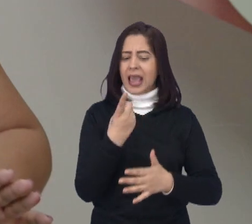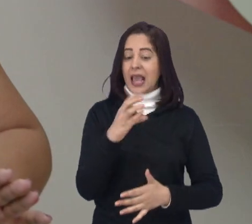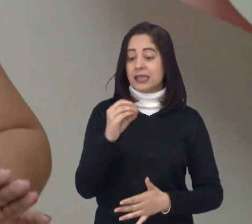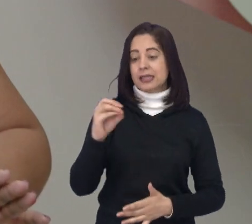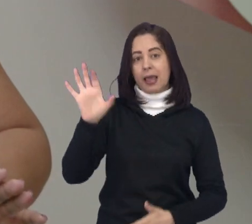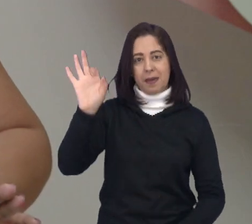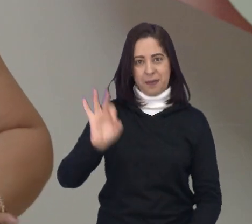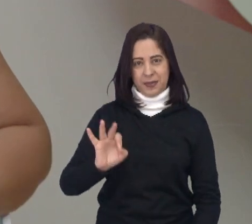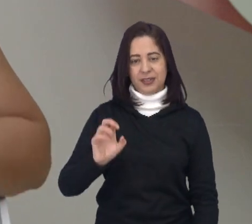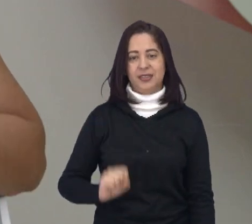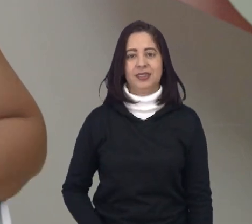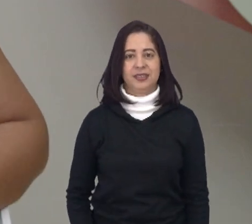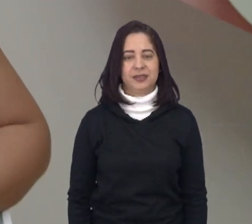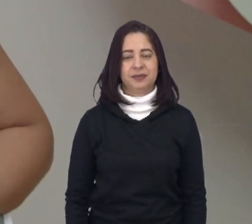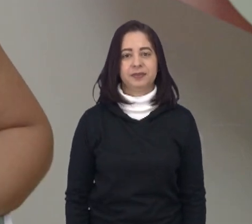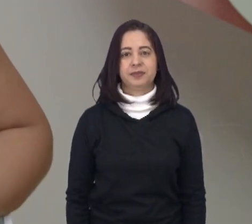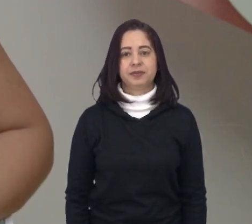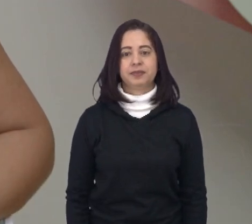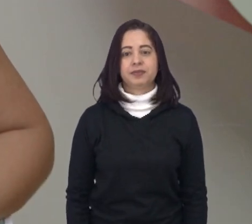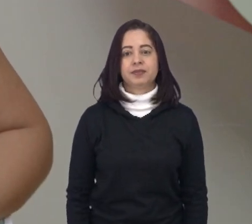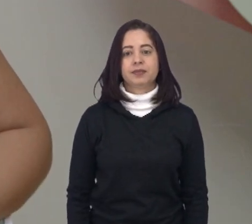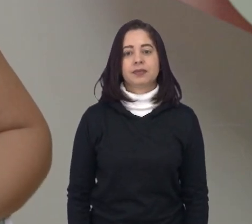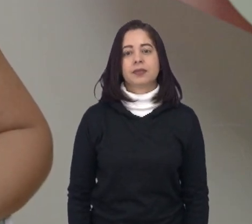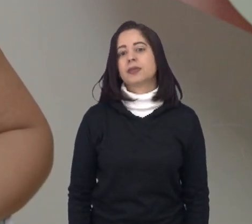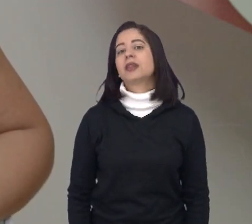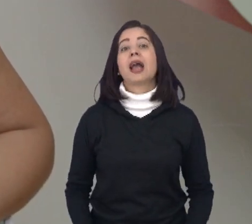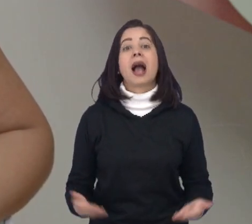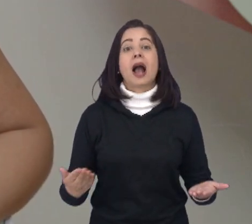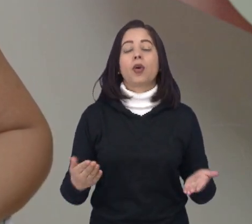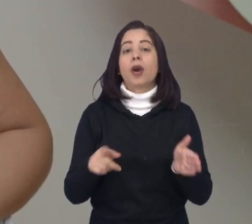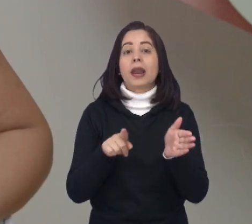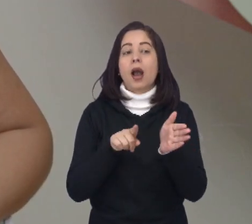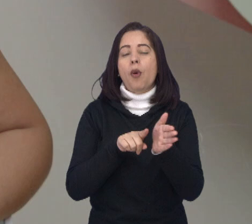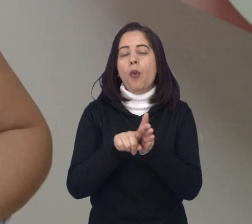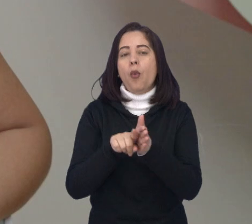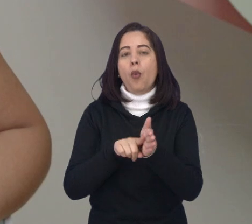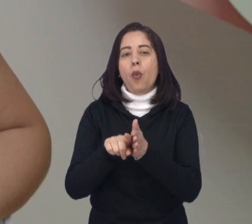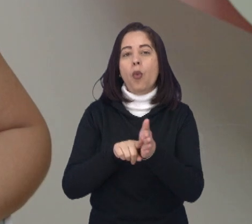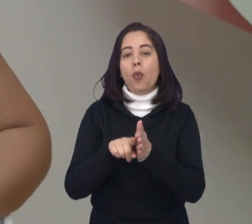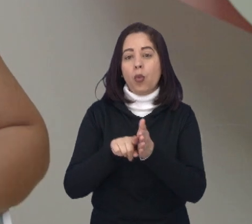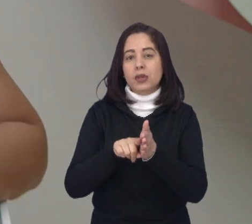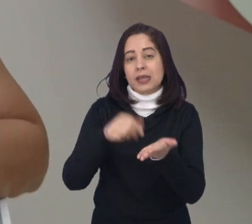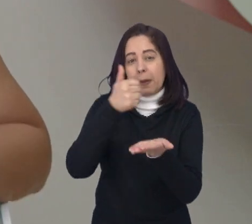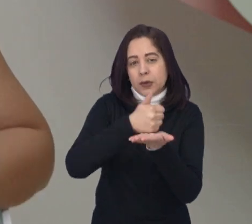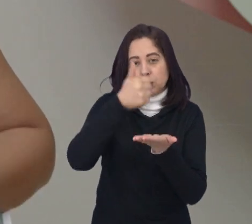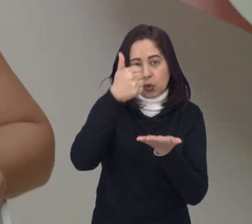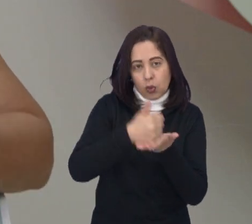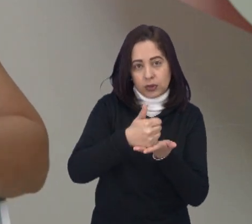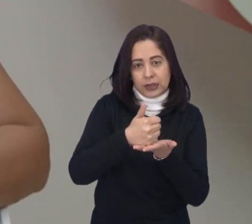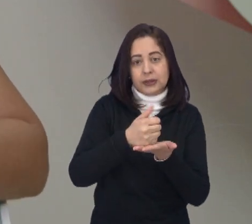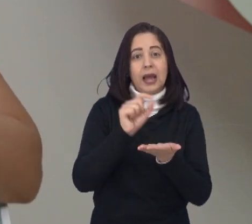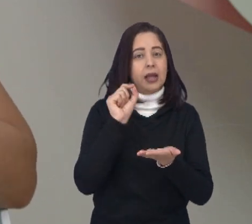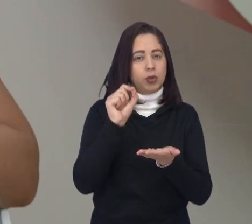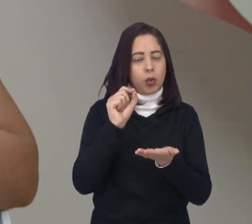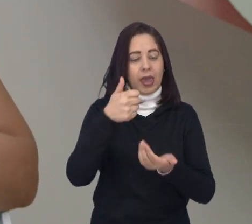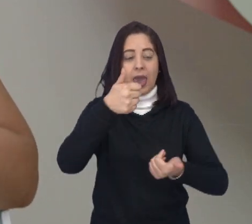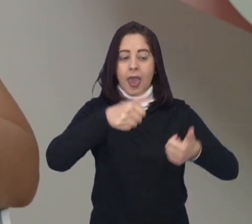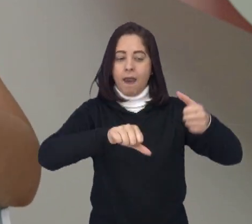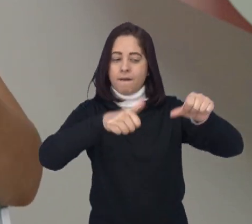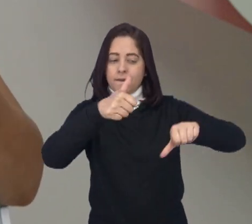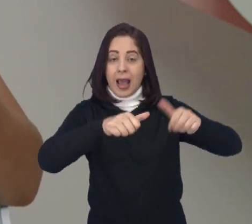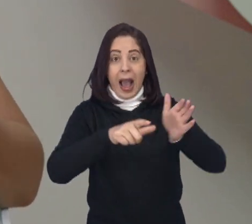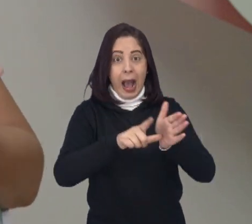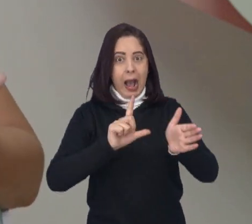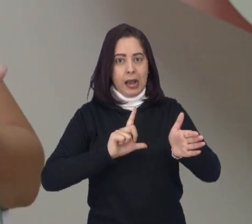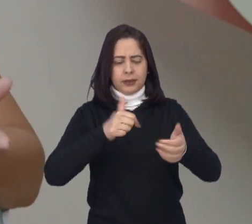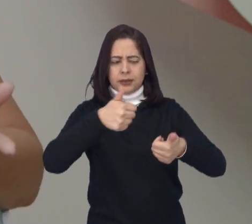nossa programação. Agora, olha só, o exame admissional é uma avaliação médica que deve ser feita antes do funcionário